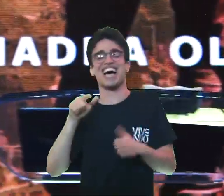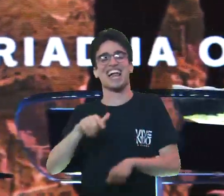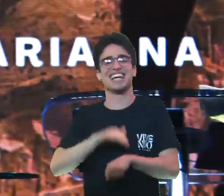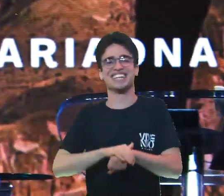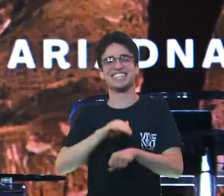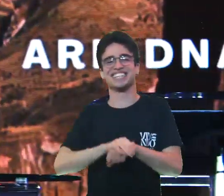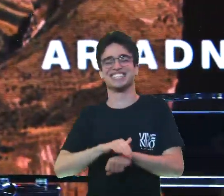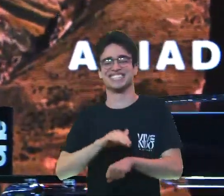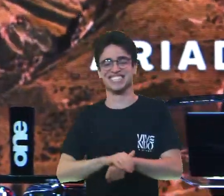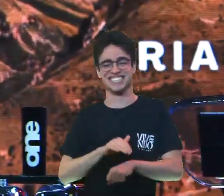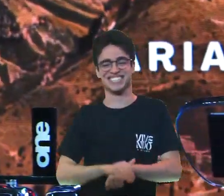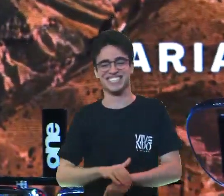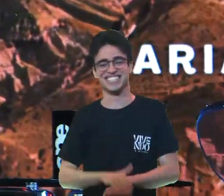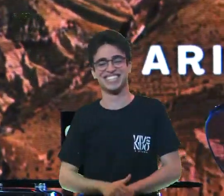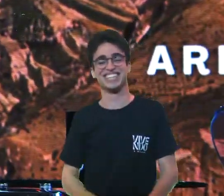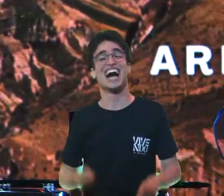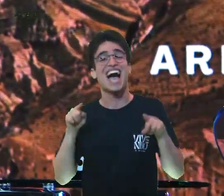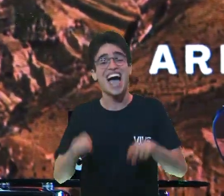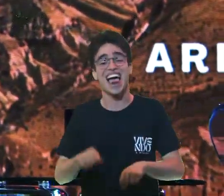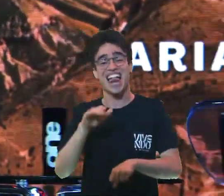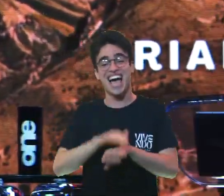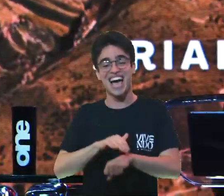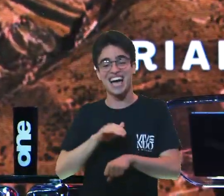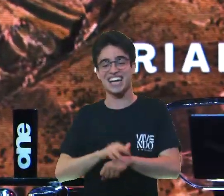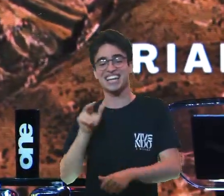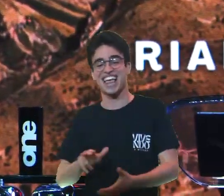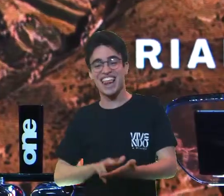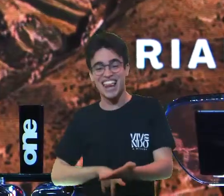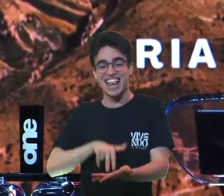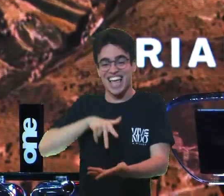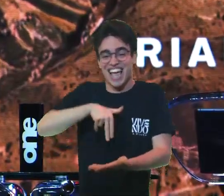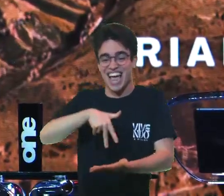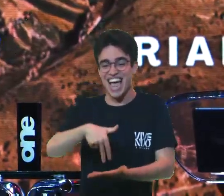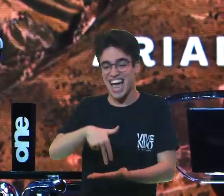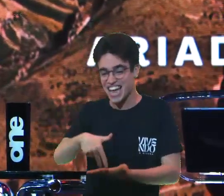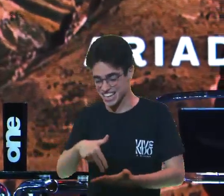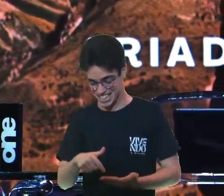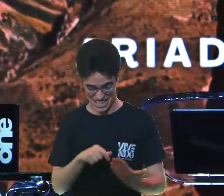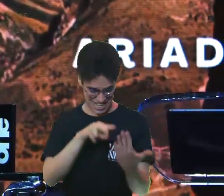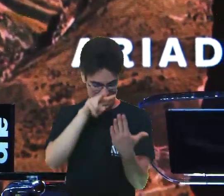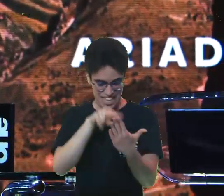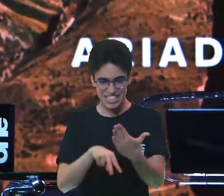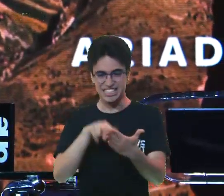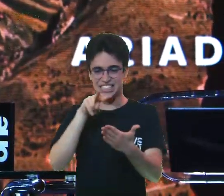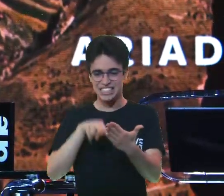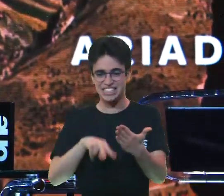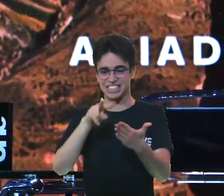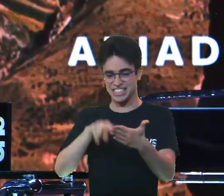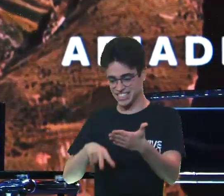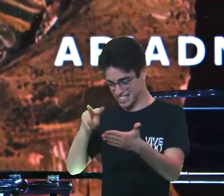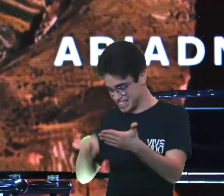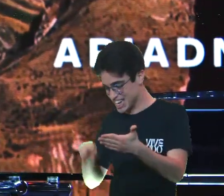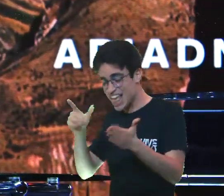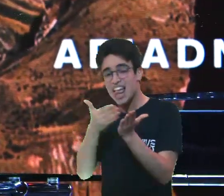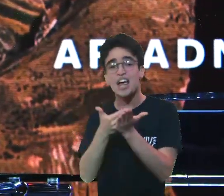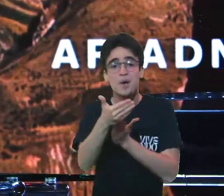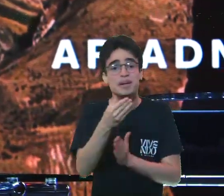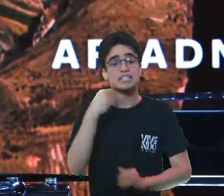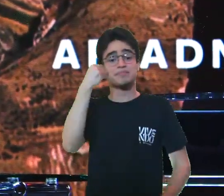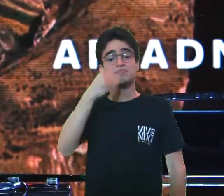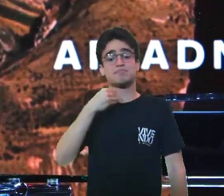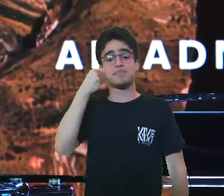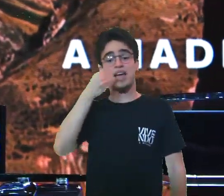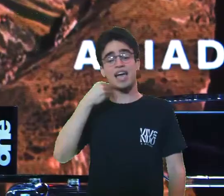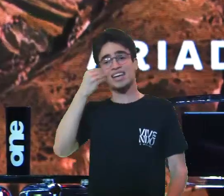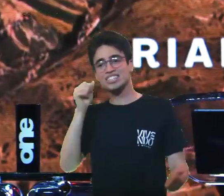banheira. Ela se levanta, continua lendo o livro e começa a ter experiências com